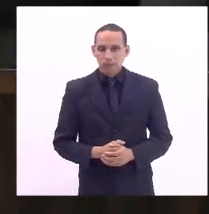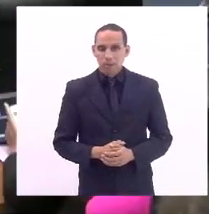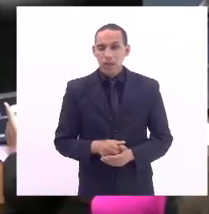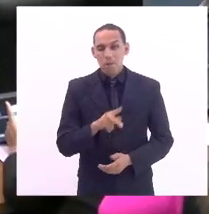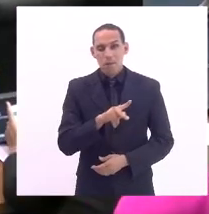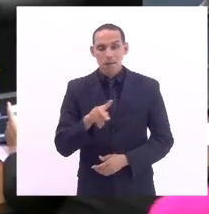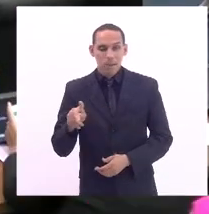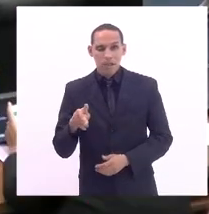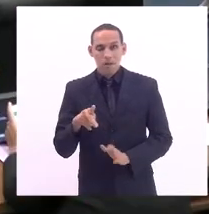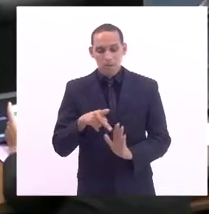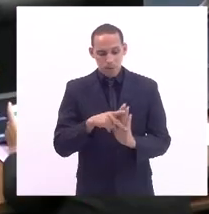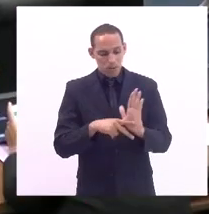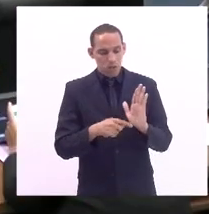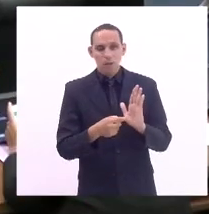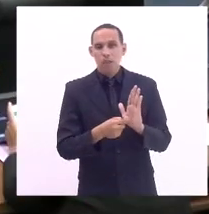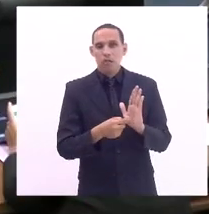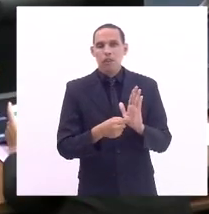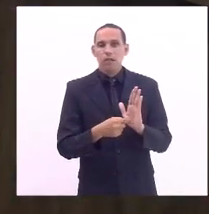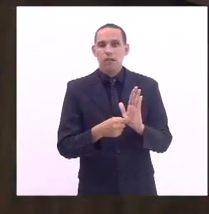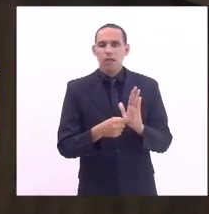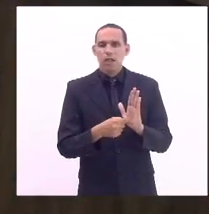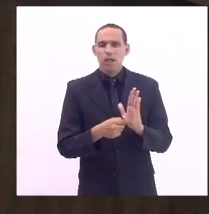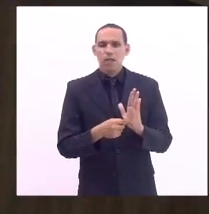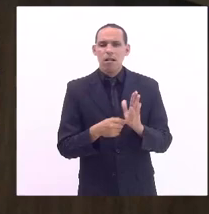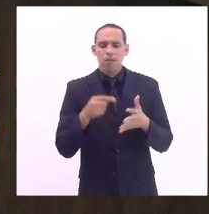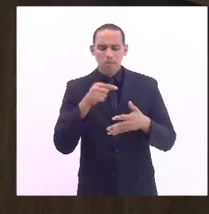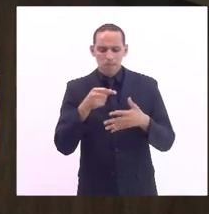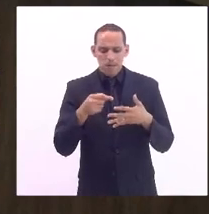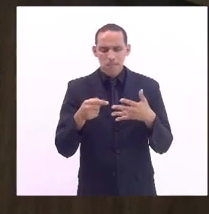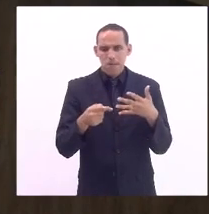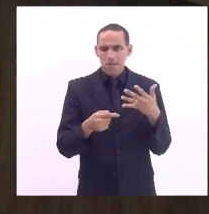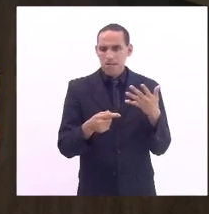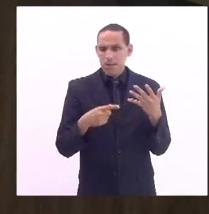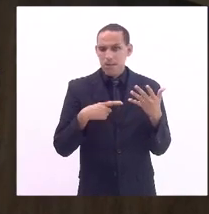Presidente, o projeto prevê algumas medidas.